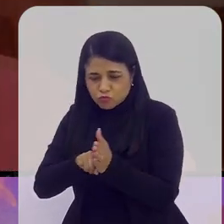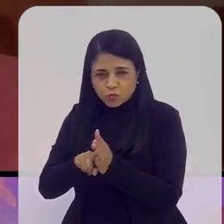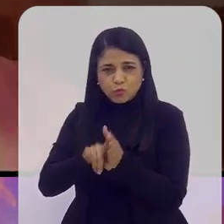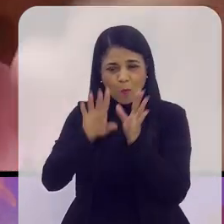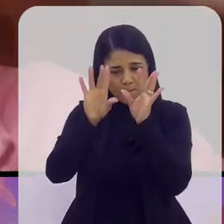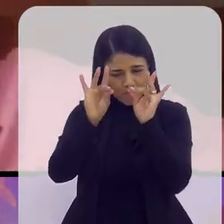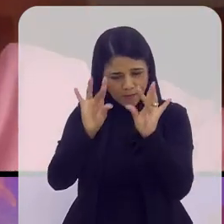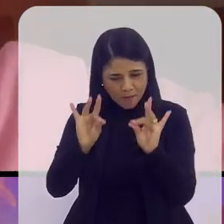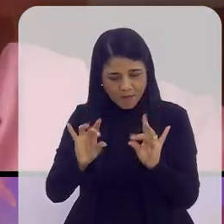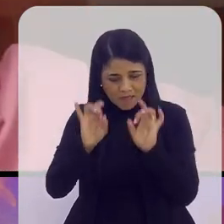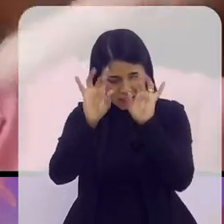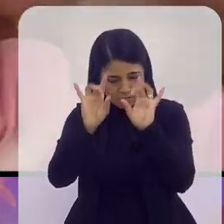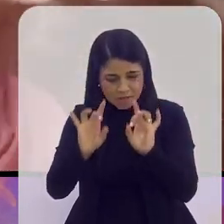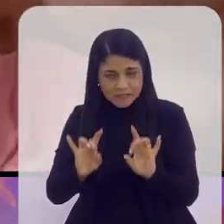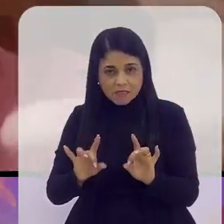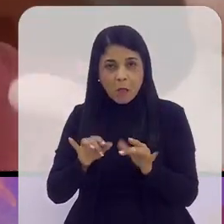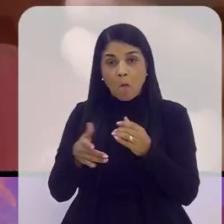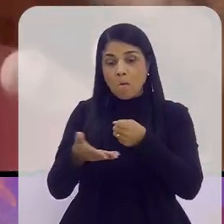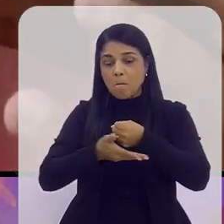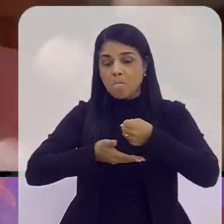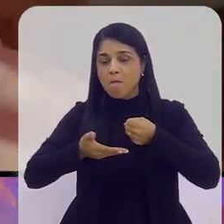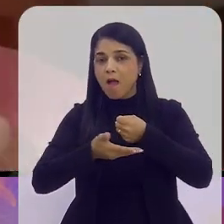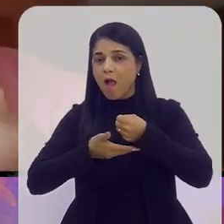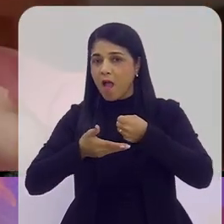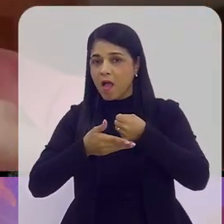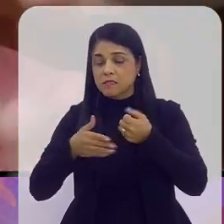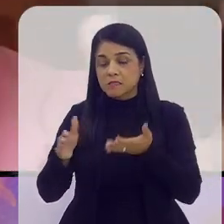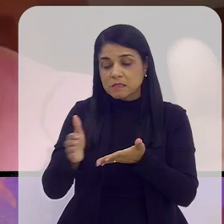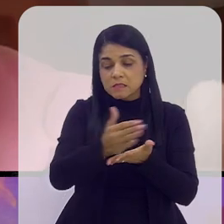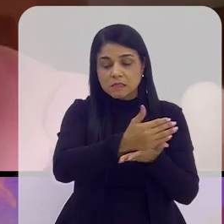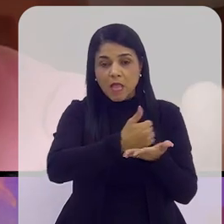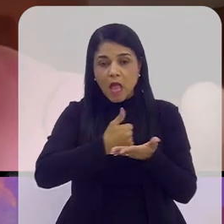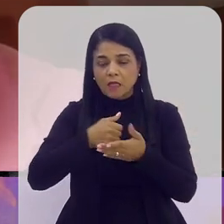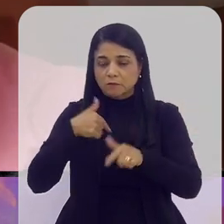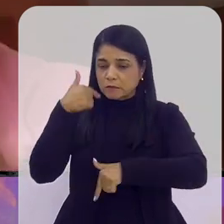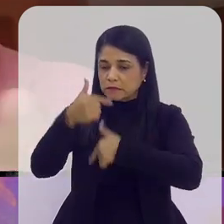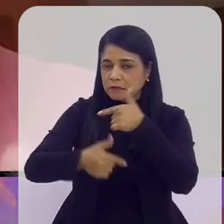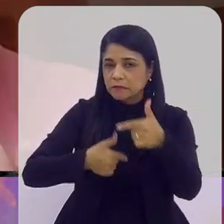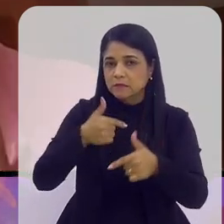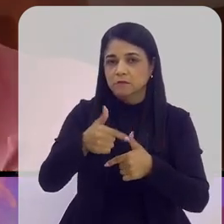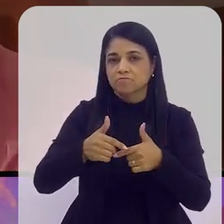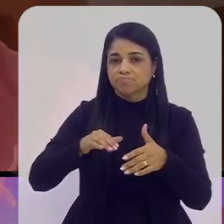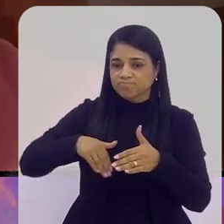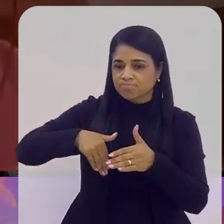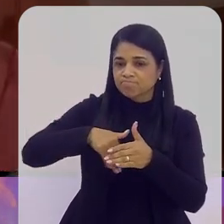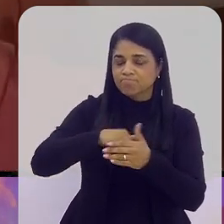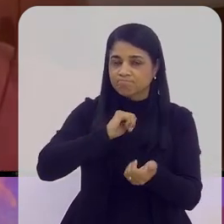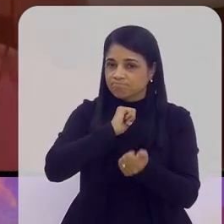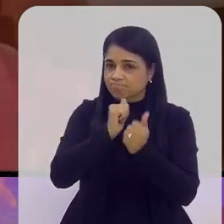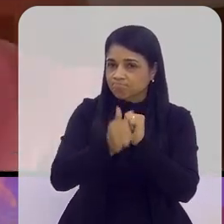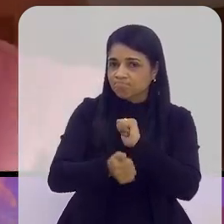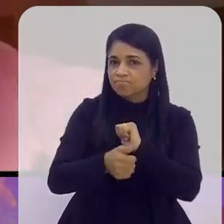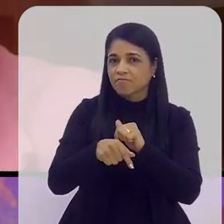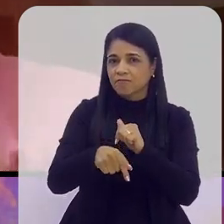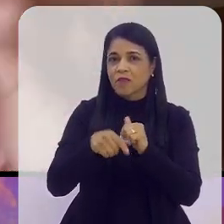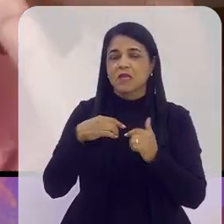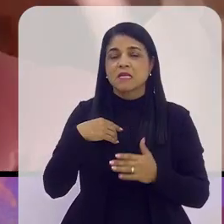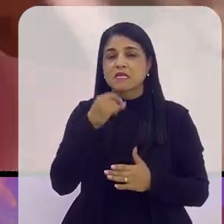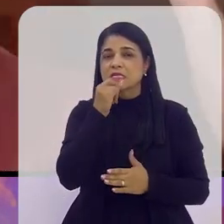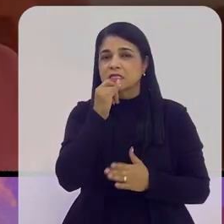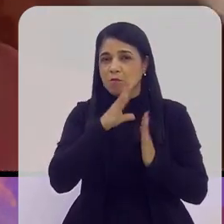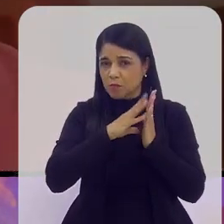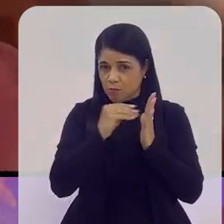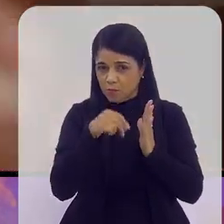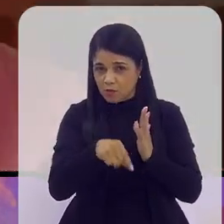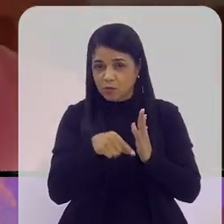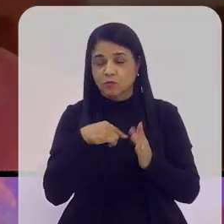minucioso de, utilizando como base, né, os dados de desempenho e a projeção etária. Exemplo,